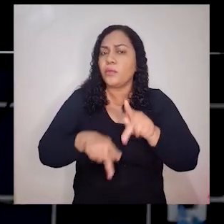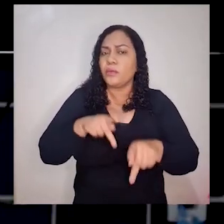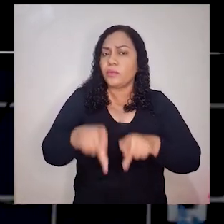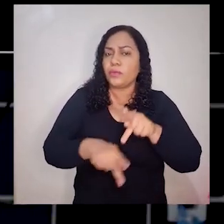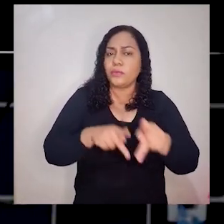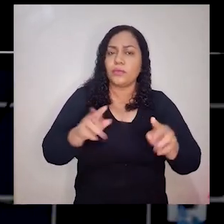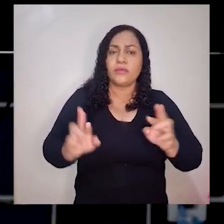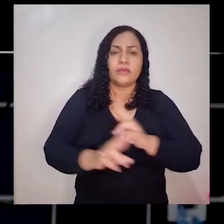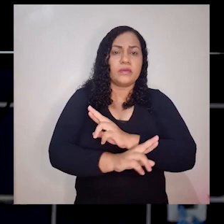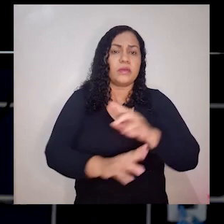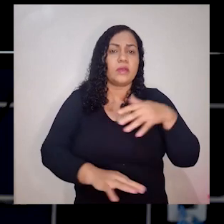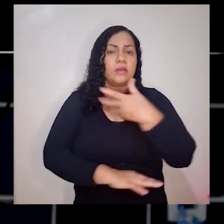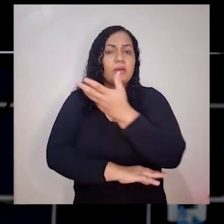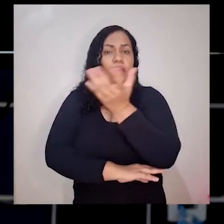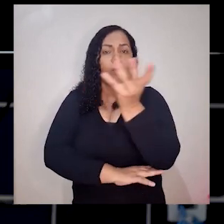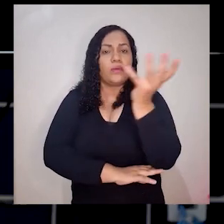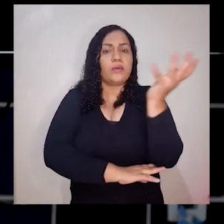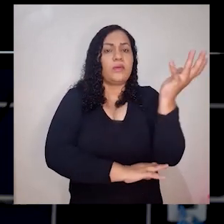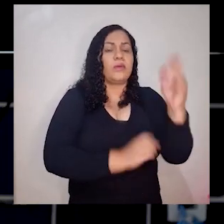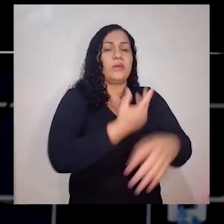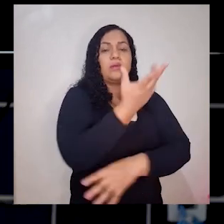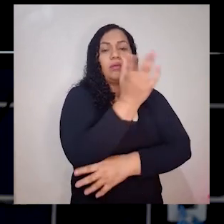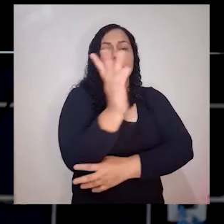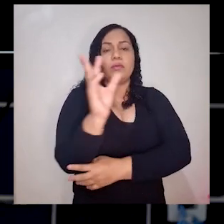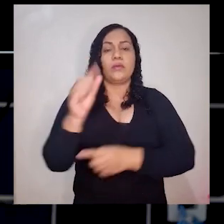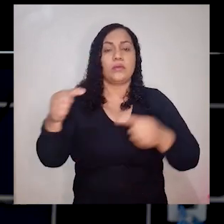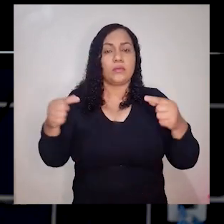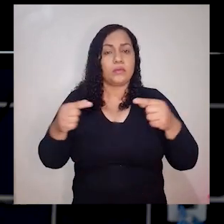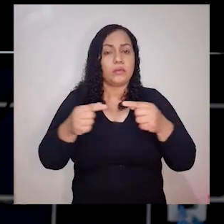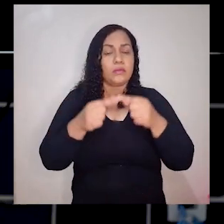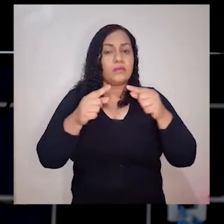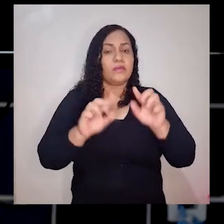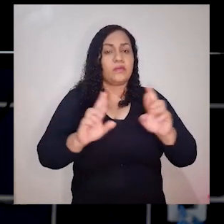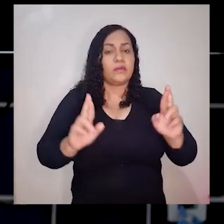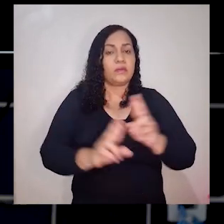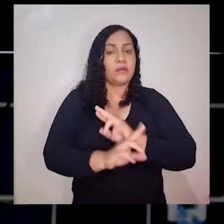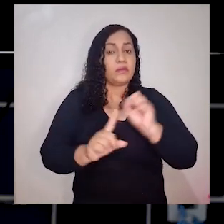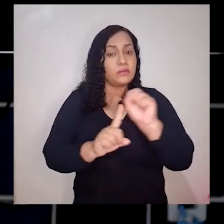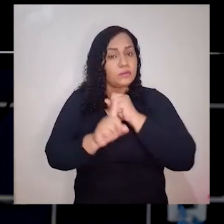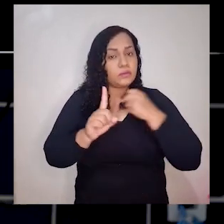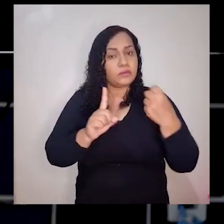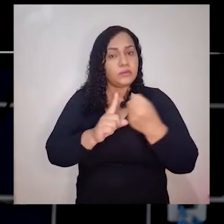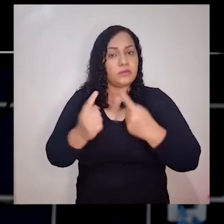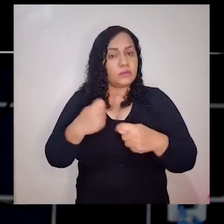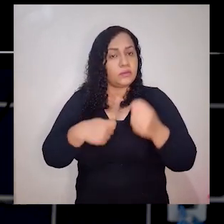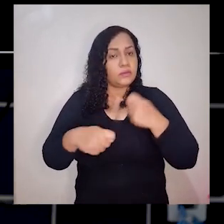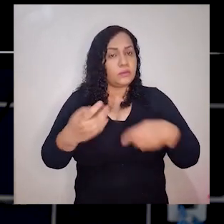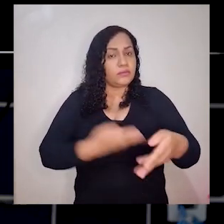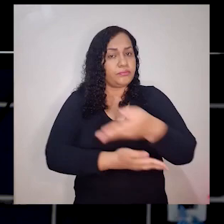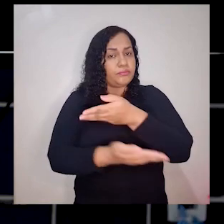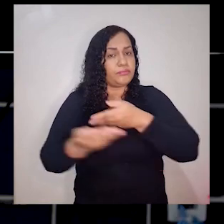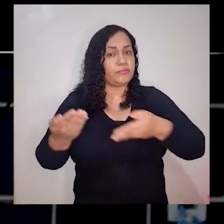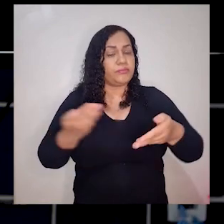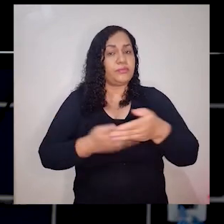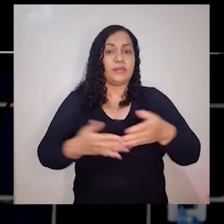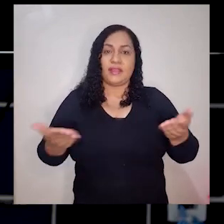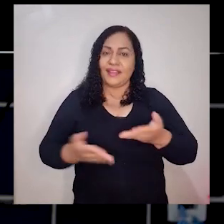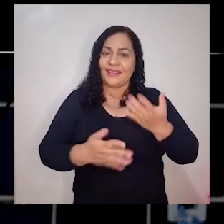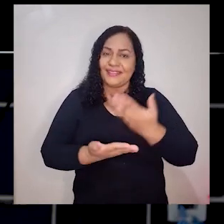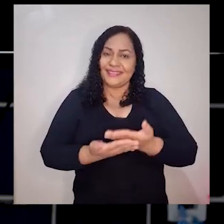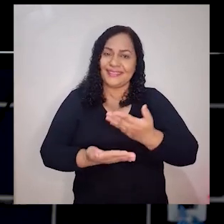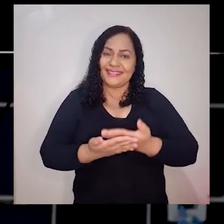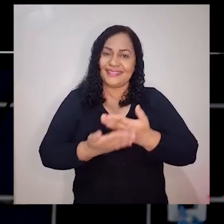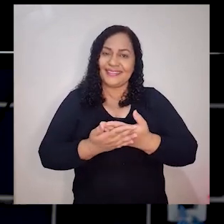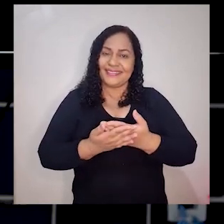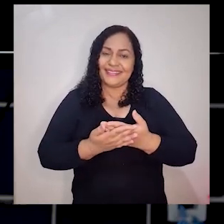os povos se relacionam com a natureza e como estabelecem relações sociais e econômicas entre si. Fiquem